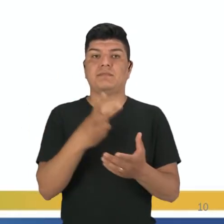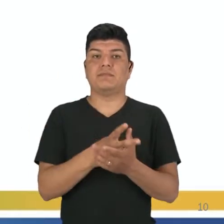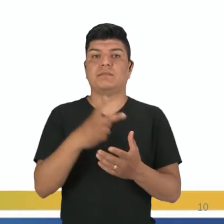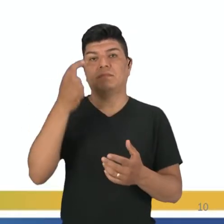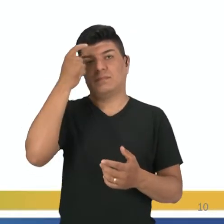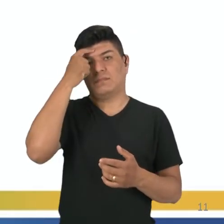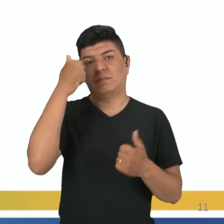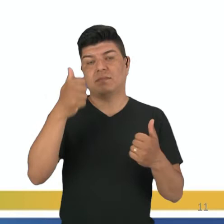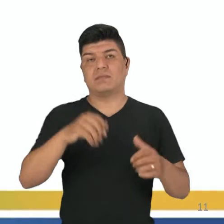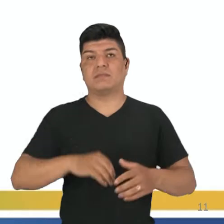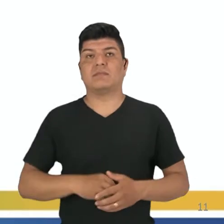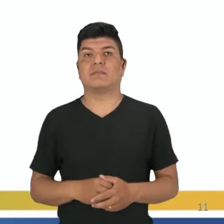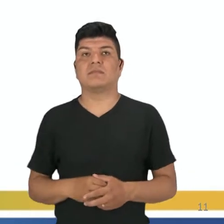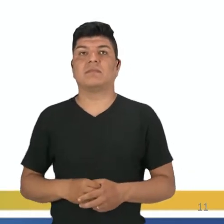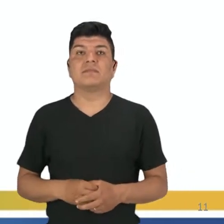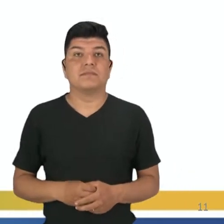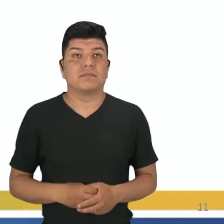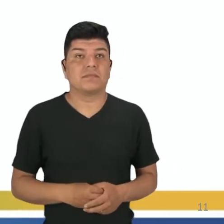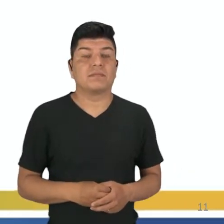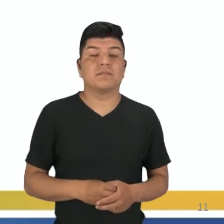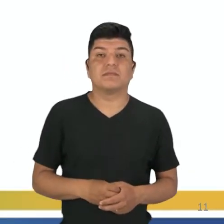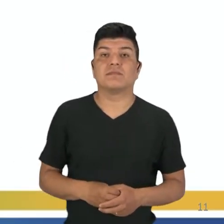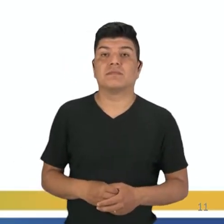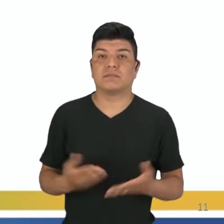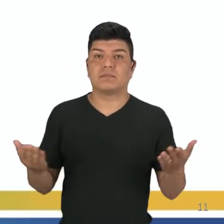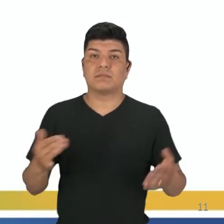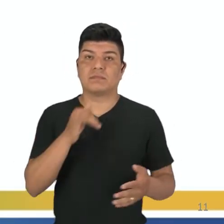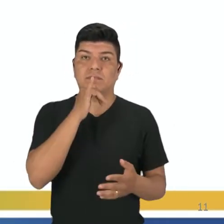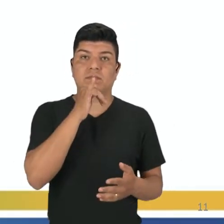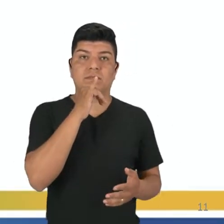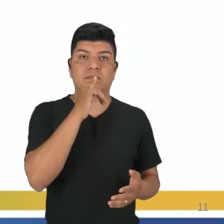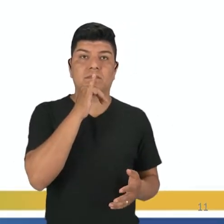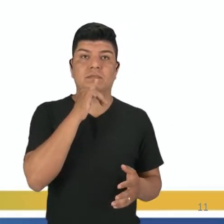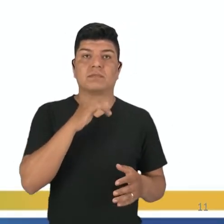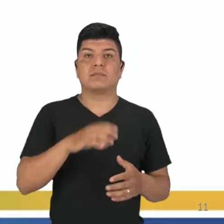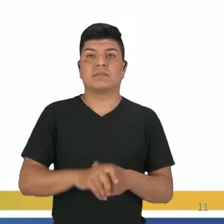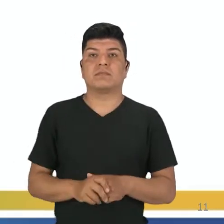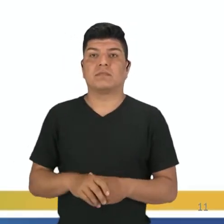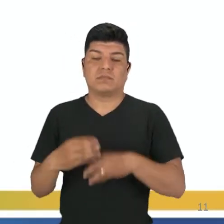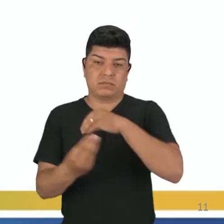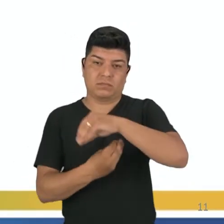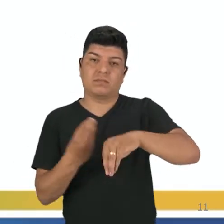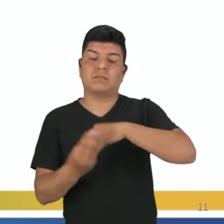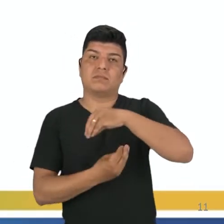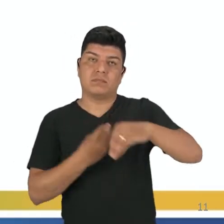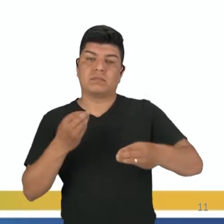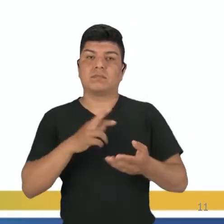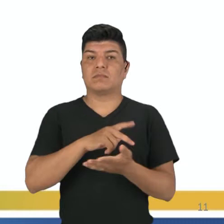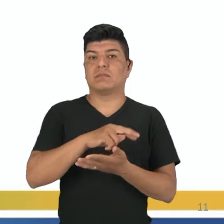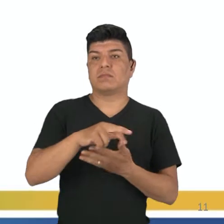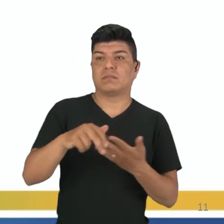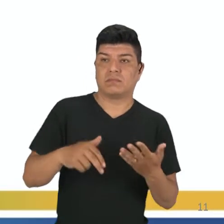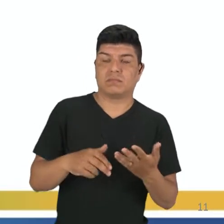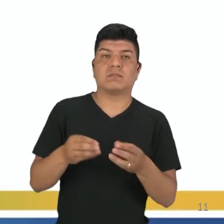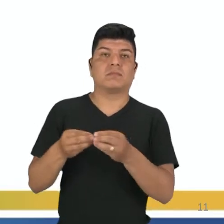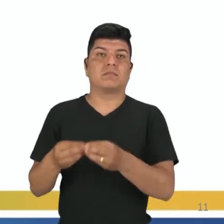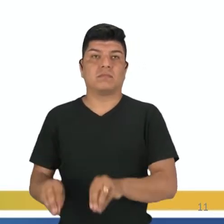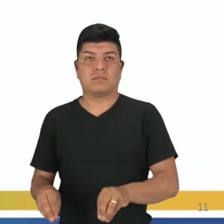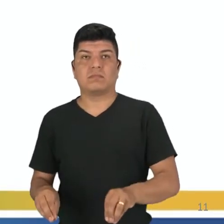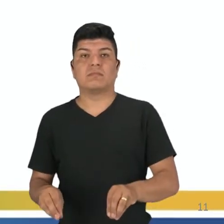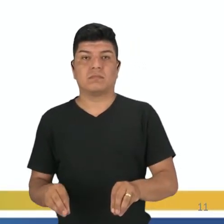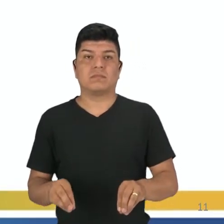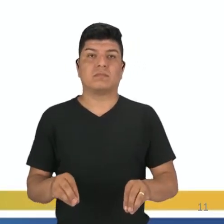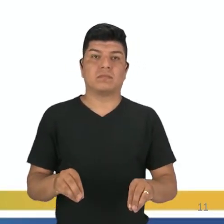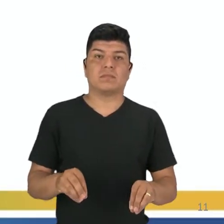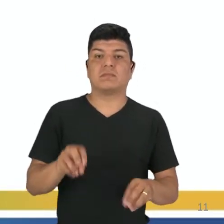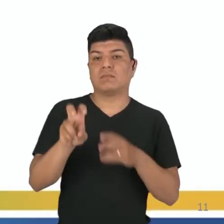em mente. Muito bom, chegamos aqui num exemplo em que se mistura várias consequências da definição,